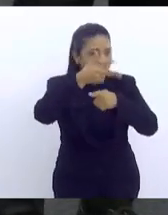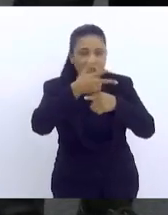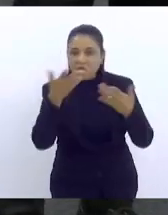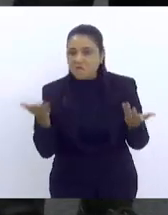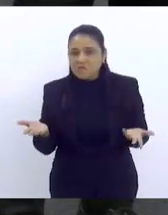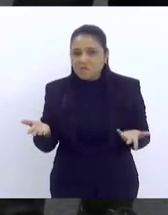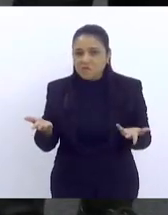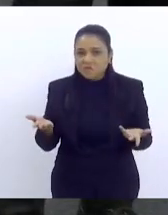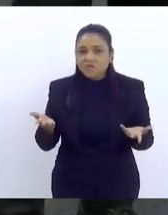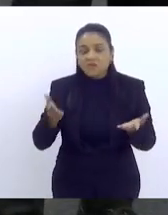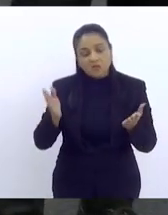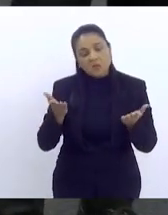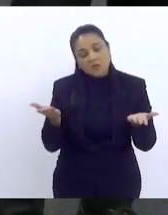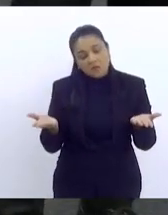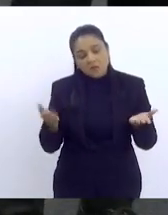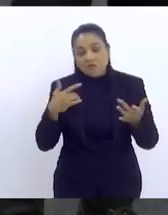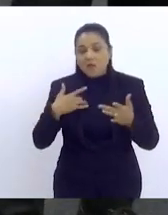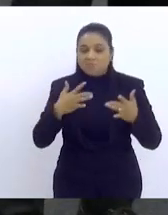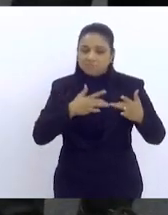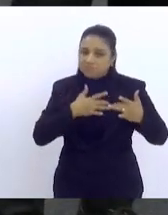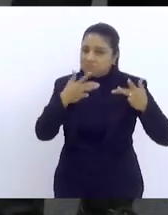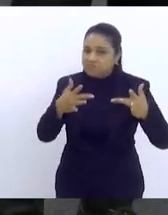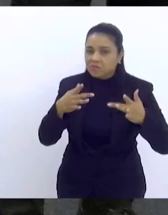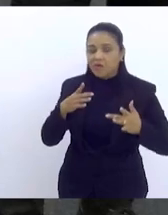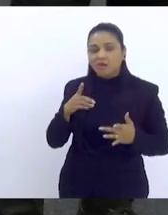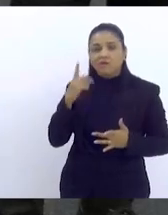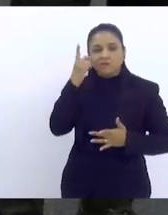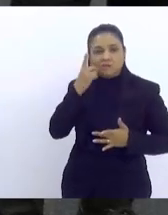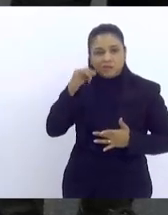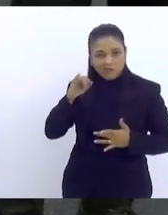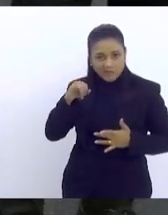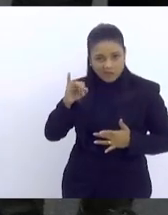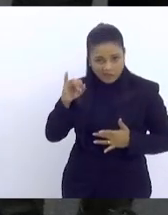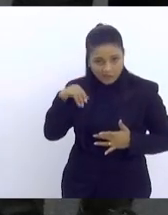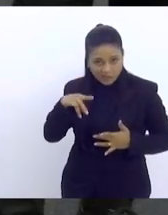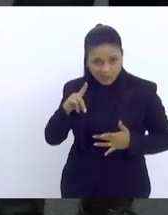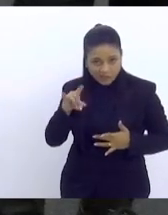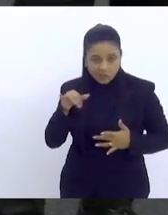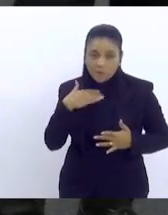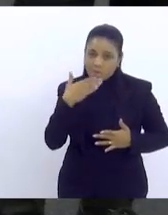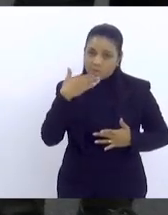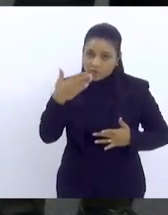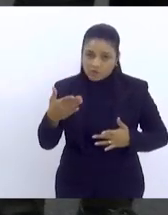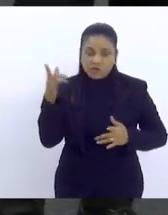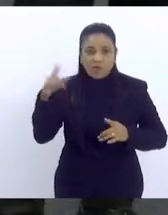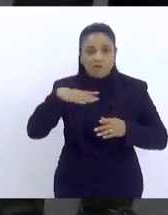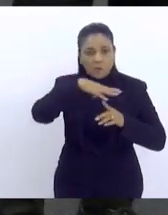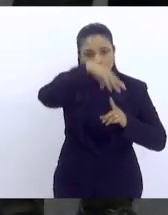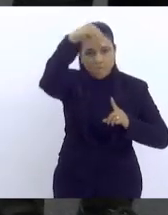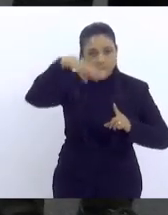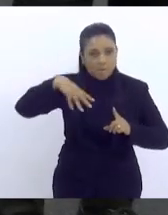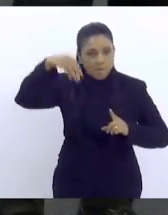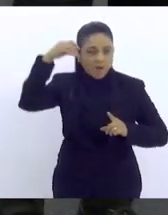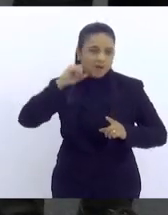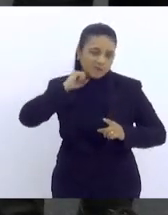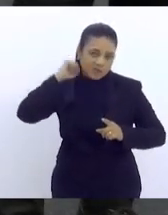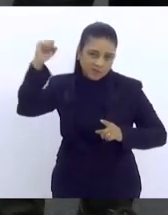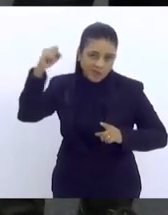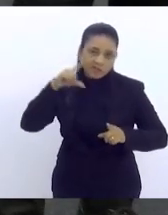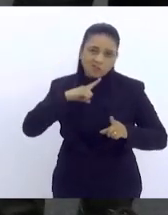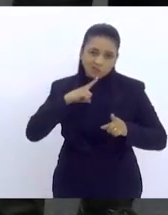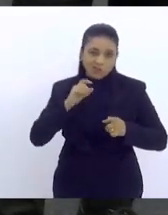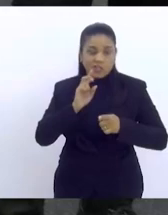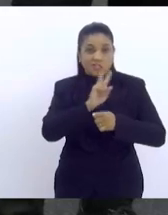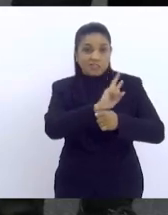pela ordem mas pediu como a gente tinha no palácio Tiradentes um aparato de segurança em caso de